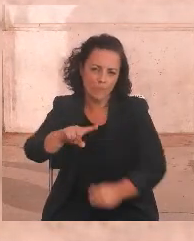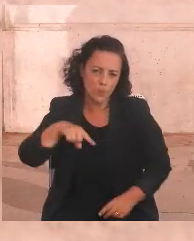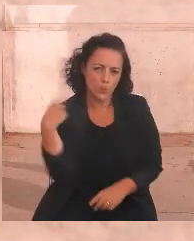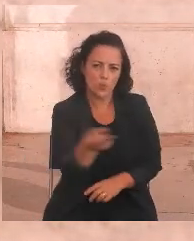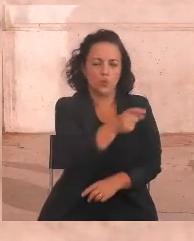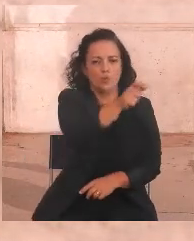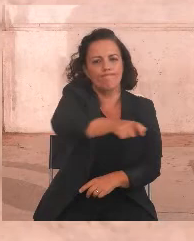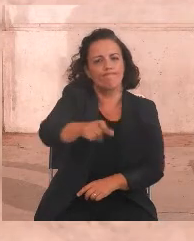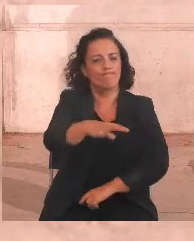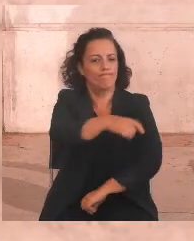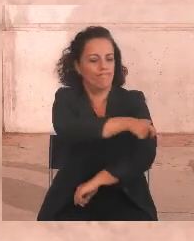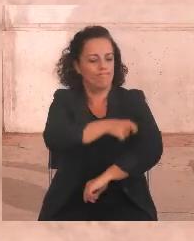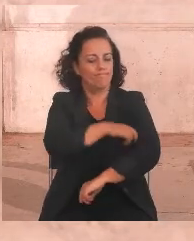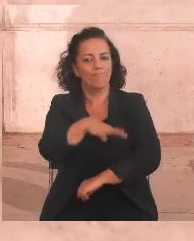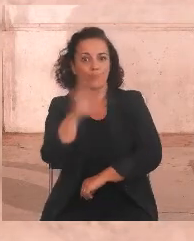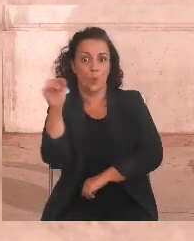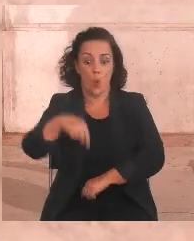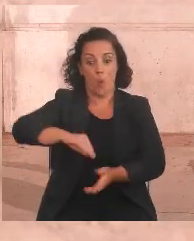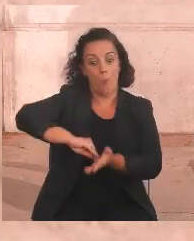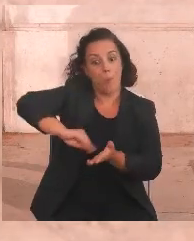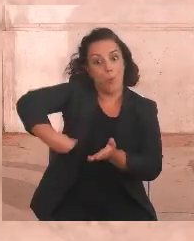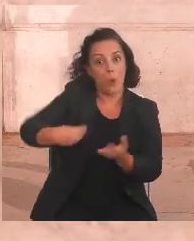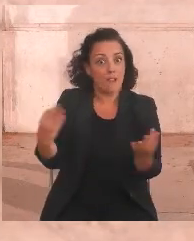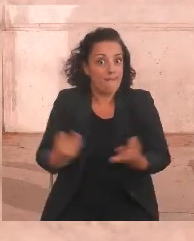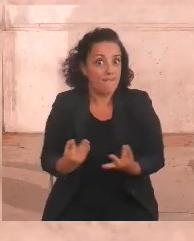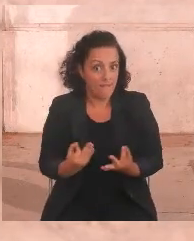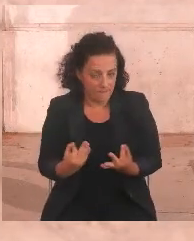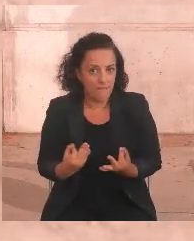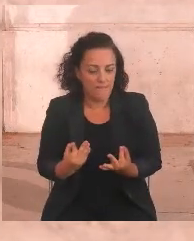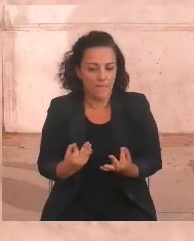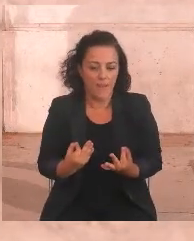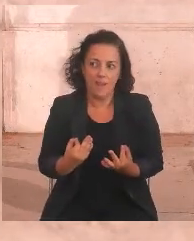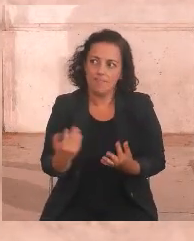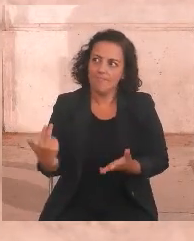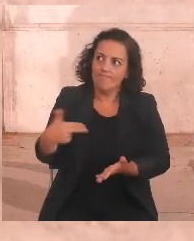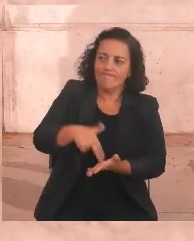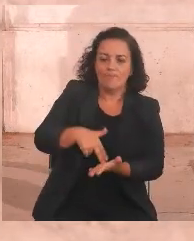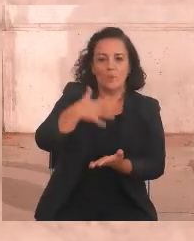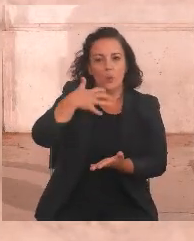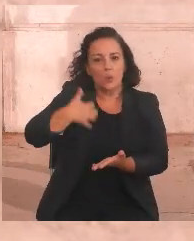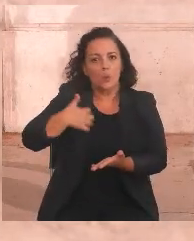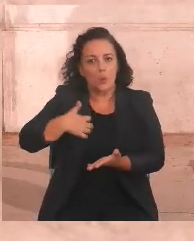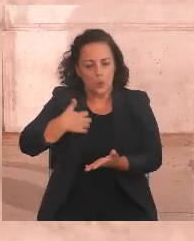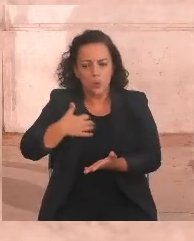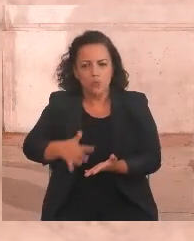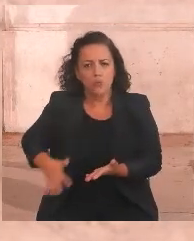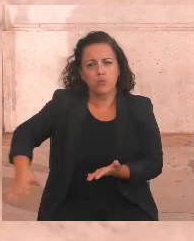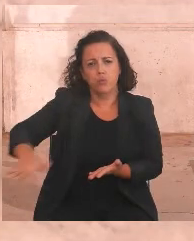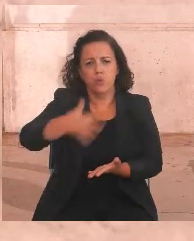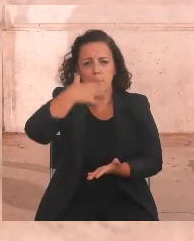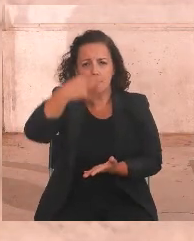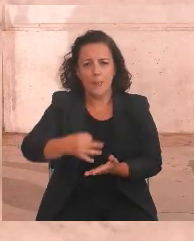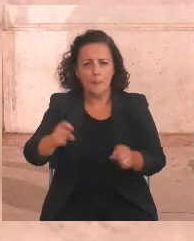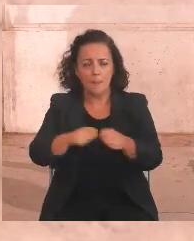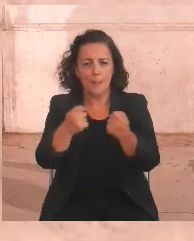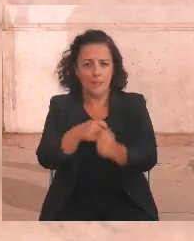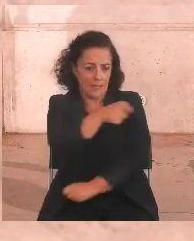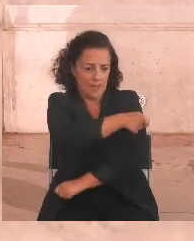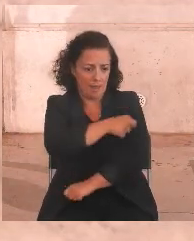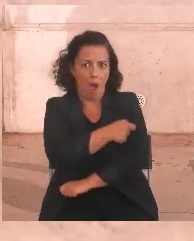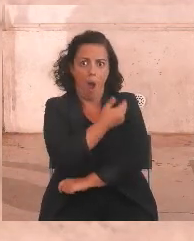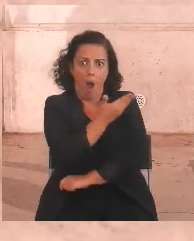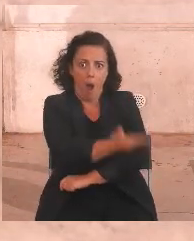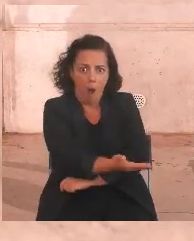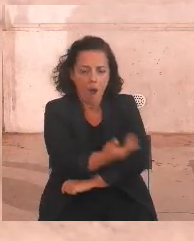todos os eleitos que hoje tomam posse, este privilégio de estar aqui com todas as forças políticas, mas também